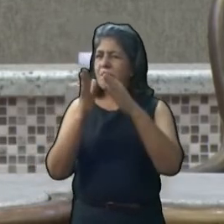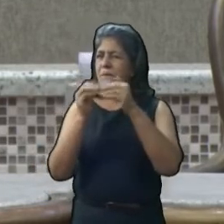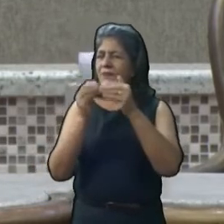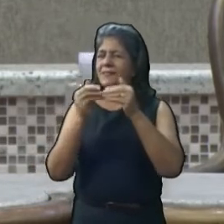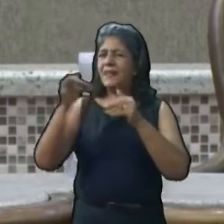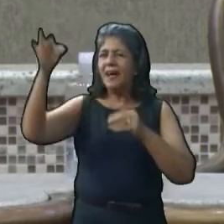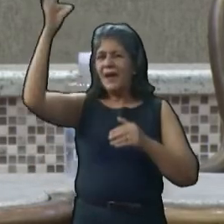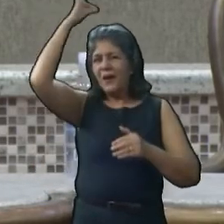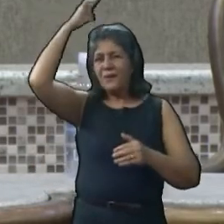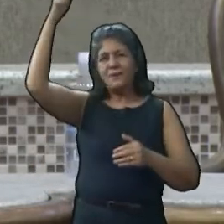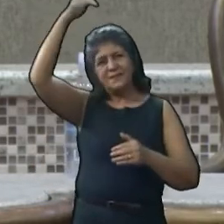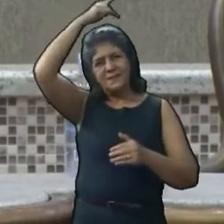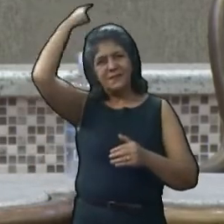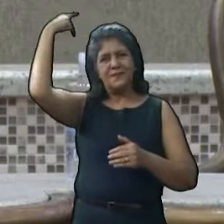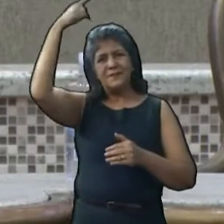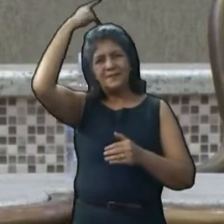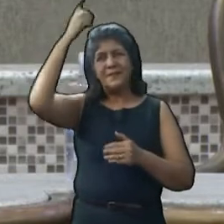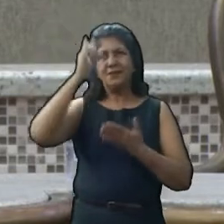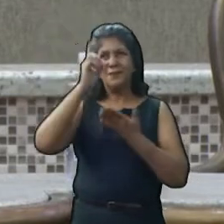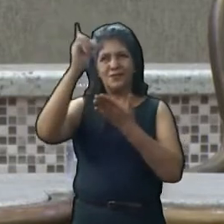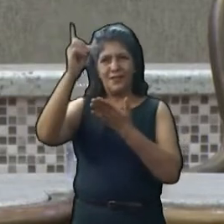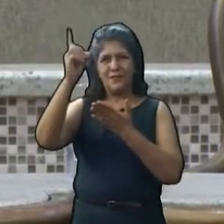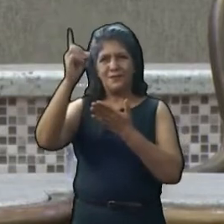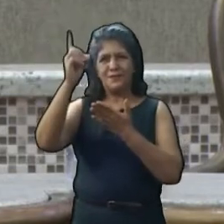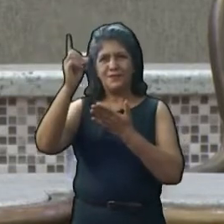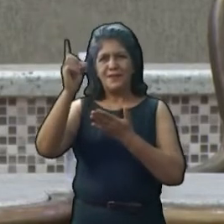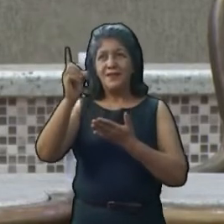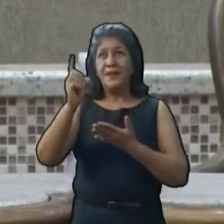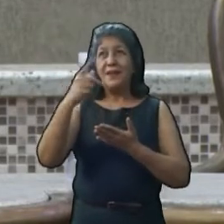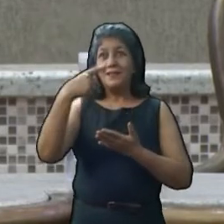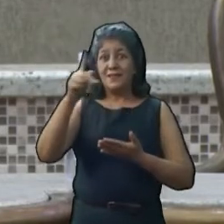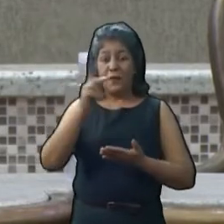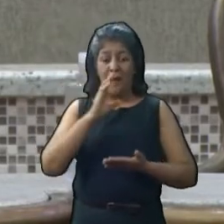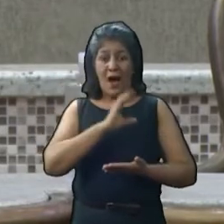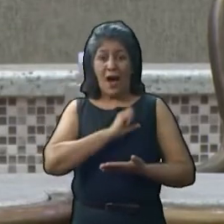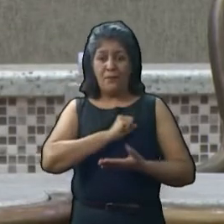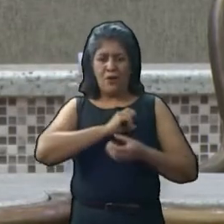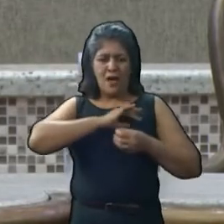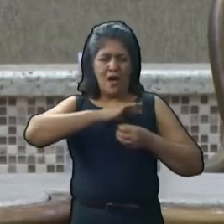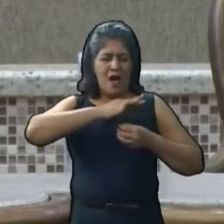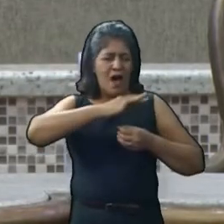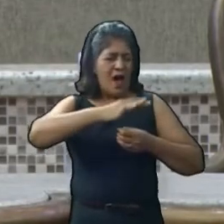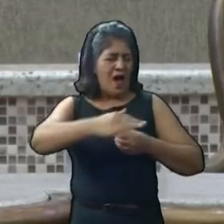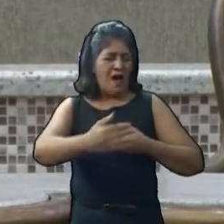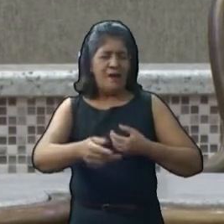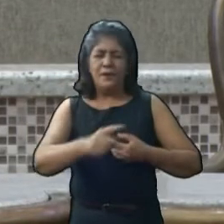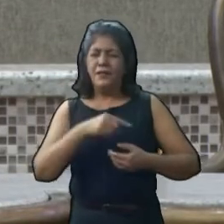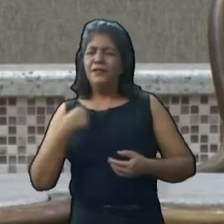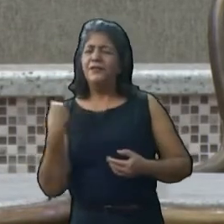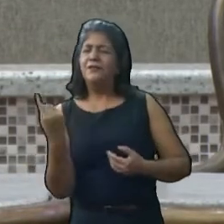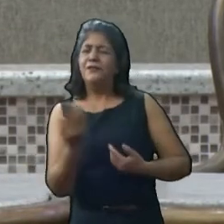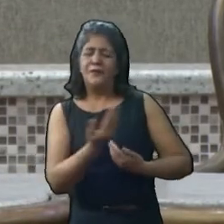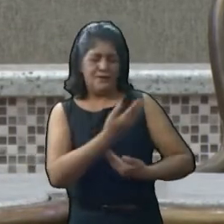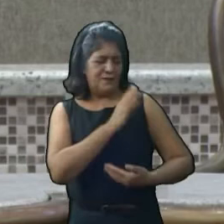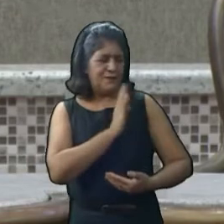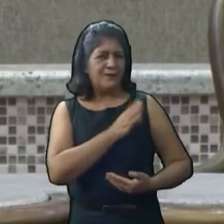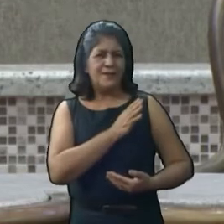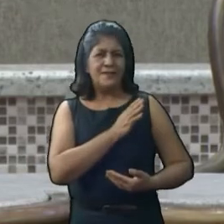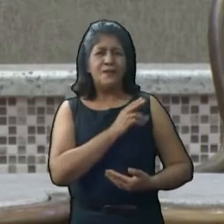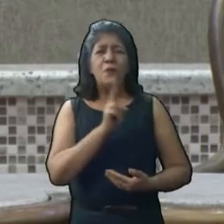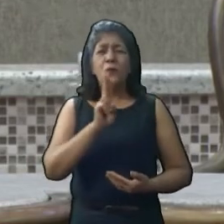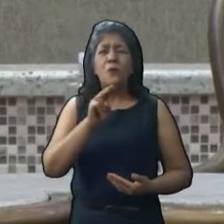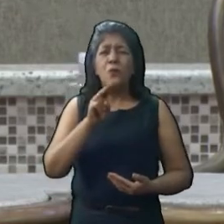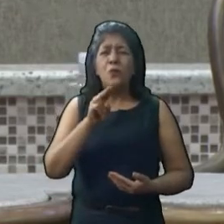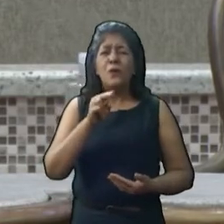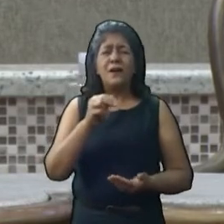espírito santo dele para que o amor de deus esteja derramado em nossos corações e que nunca falte isso em nossas vidas